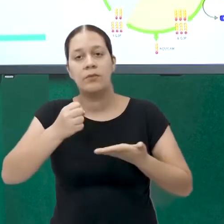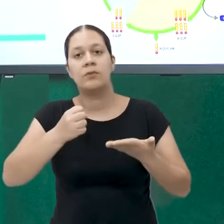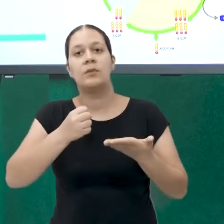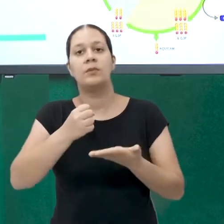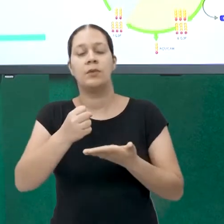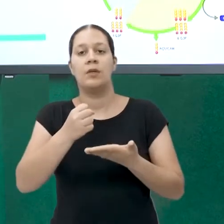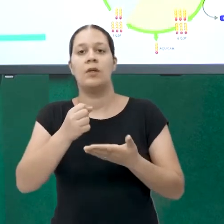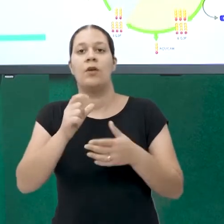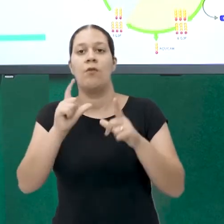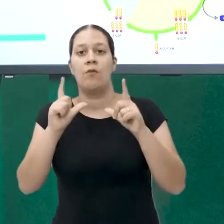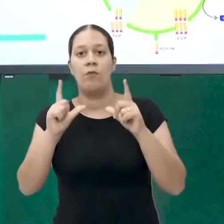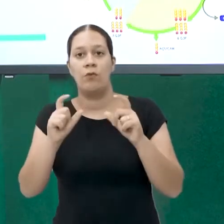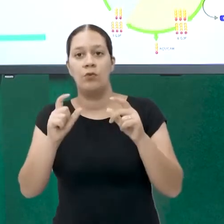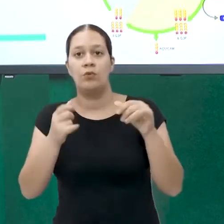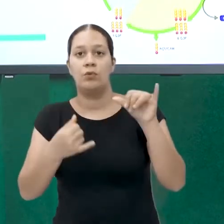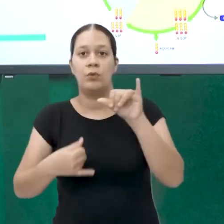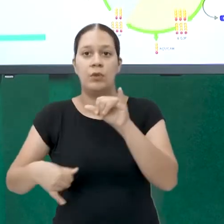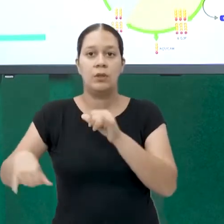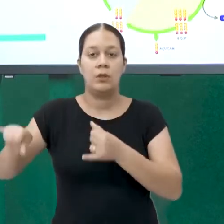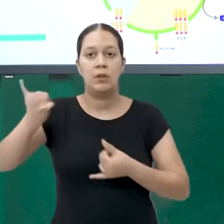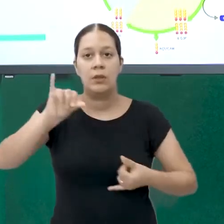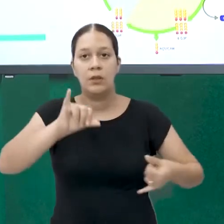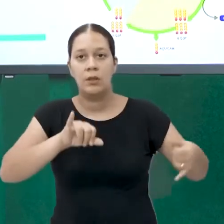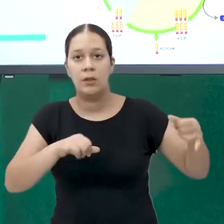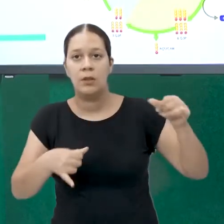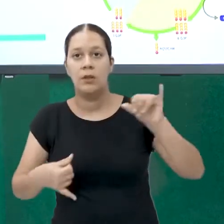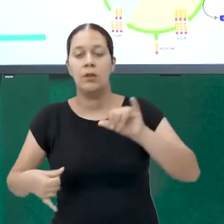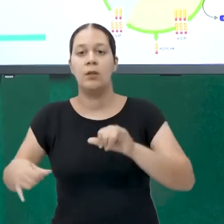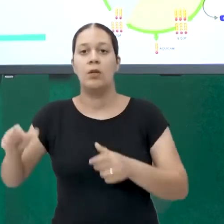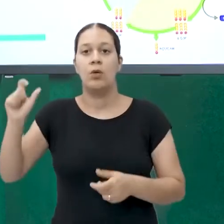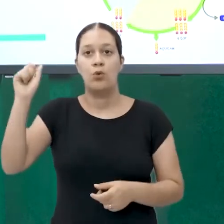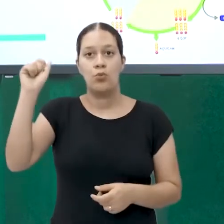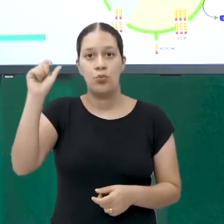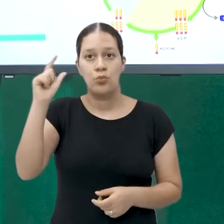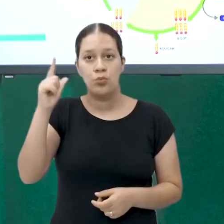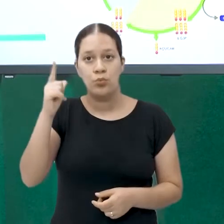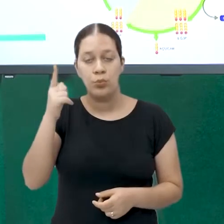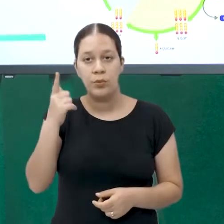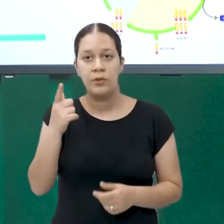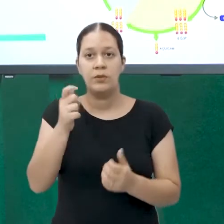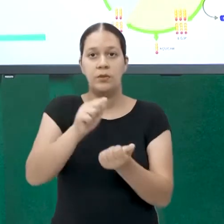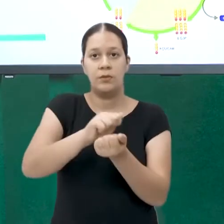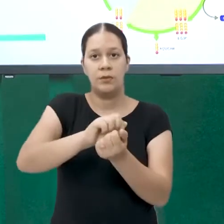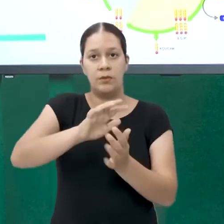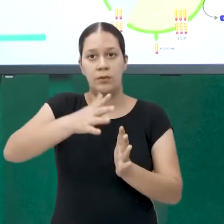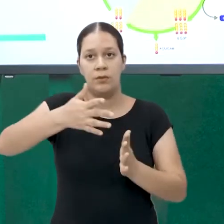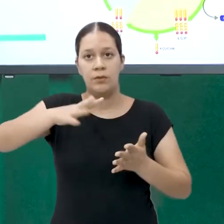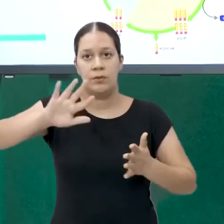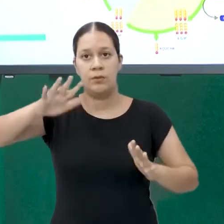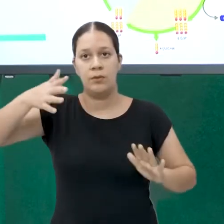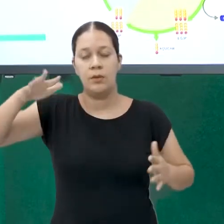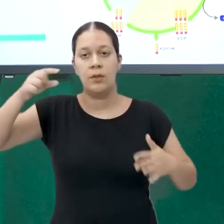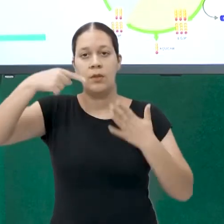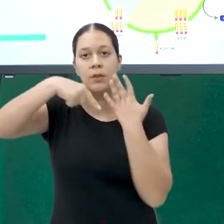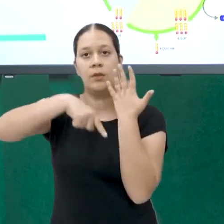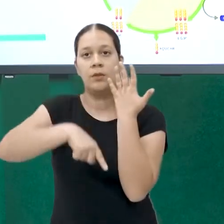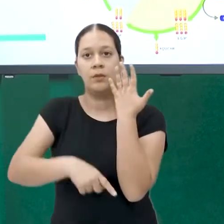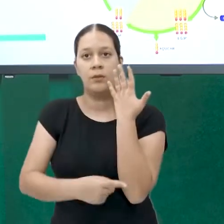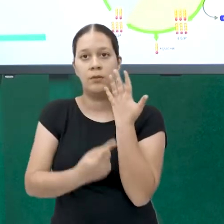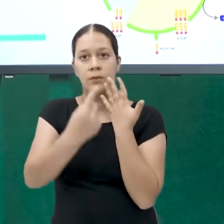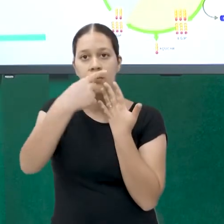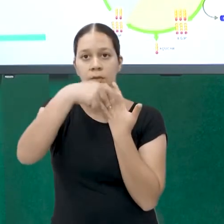basicamente a fase fotoquímica, utilizando luz, utilizando energia luminosa para ativar